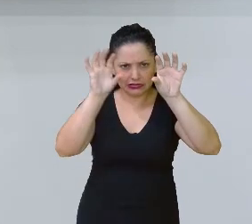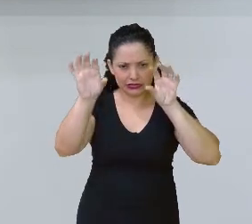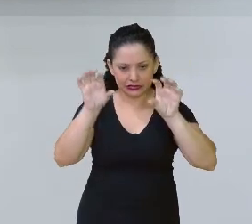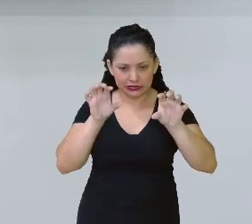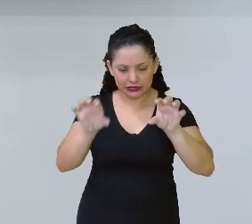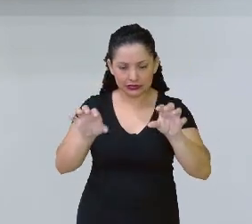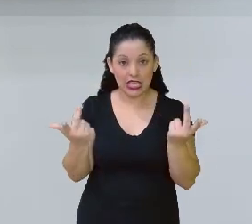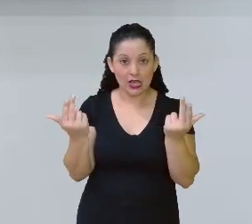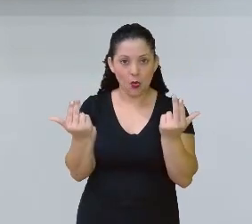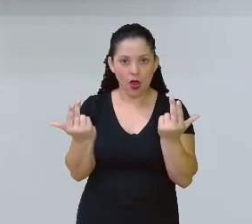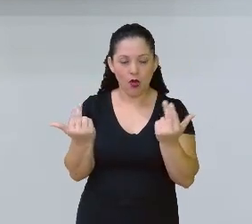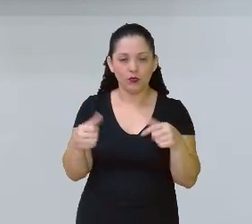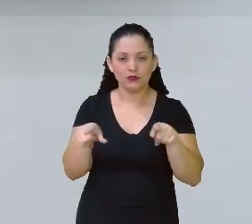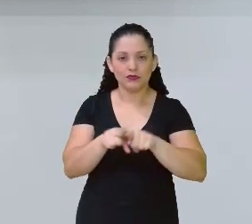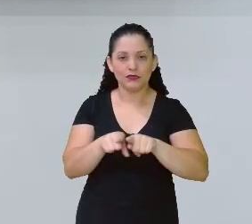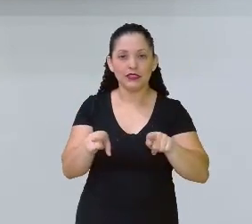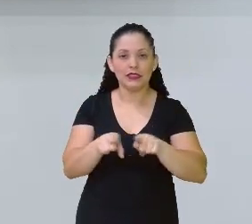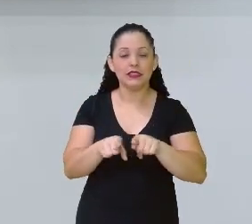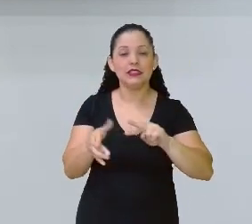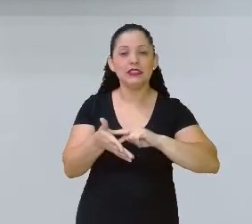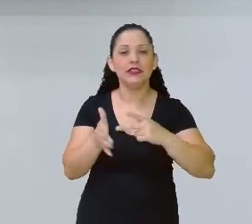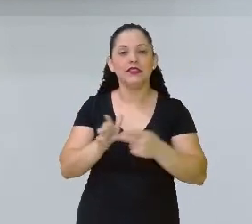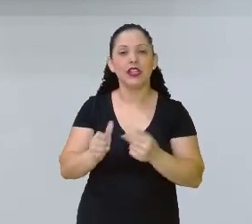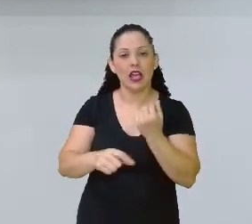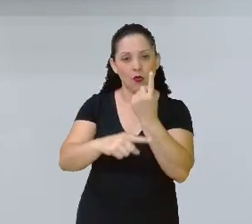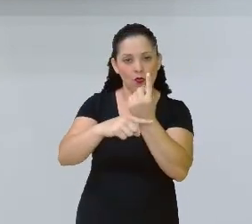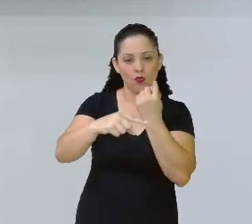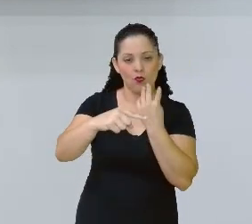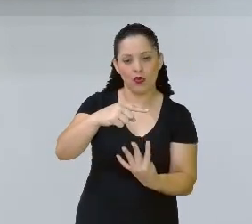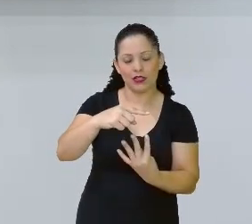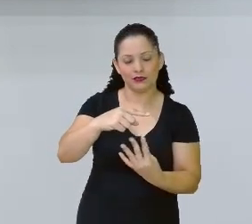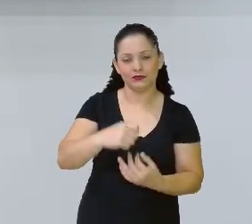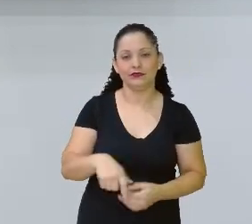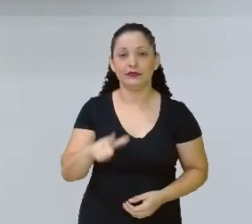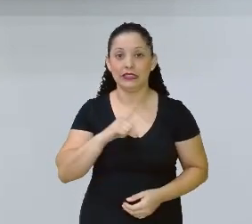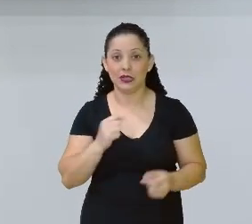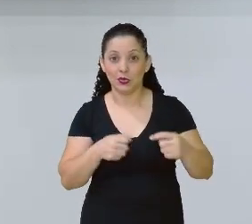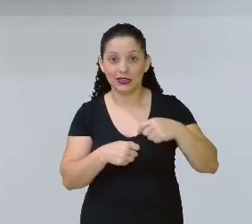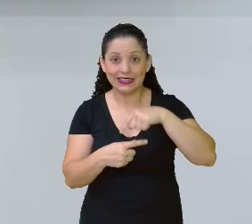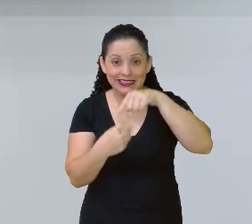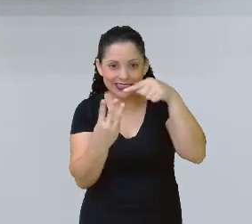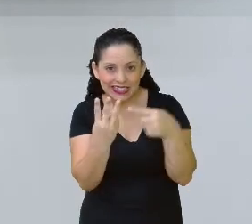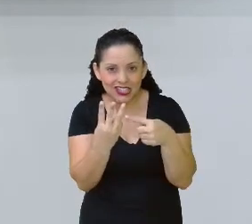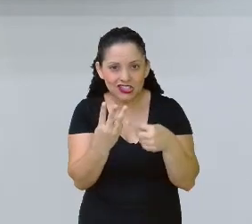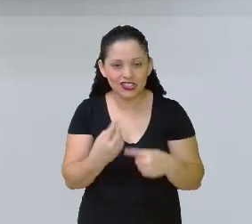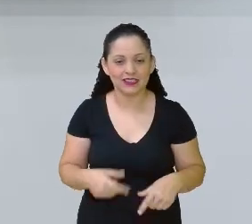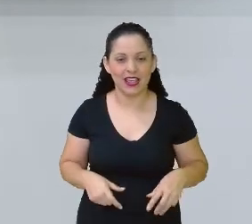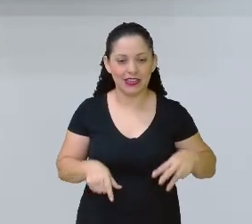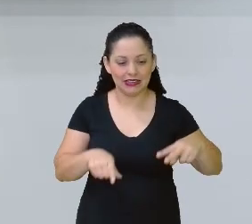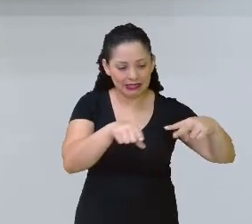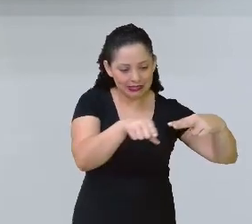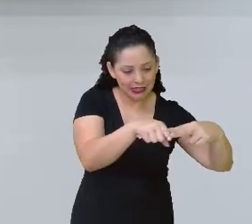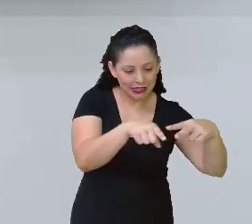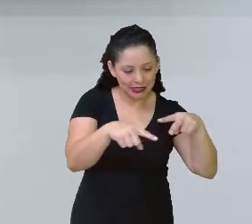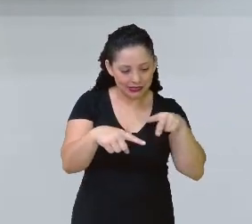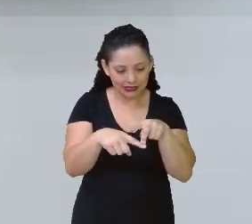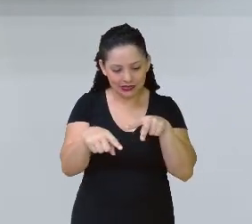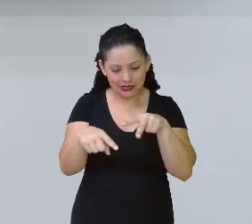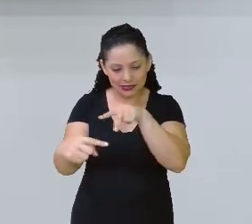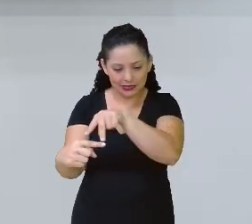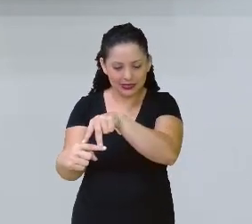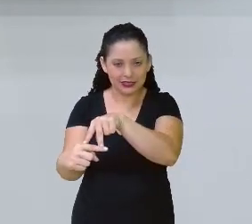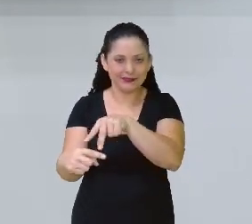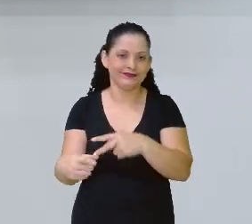né, é 1/4. E eu tenho 3 partes. Então, eu tenho 3 partes para montar na caixa,